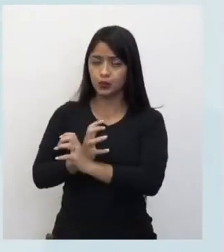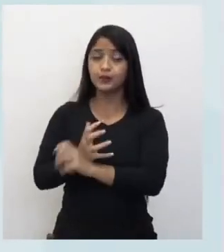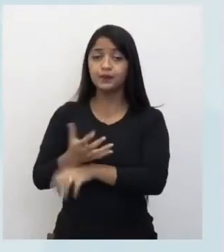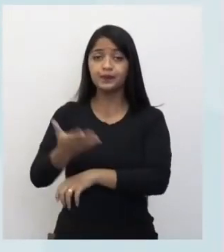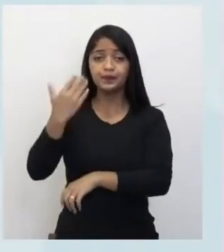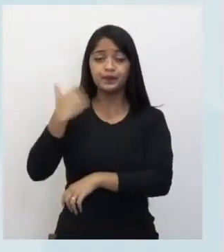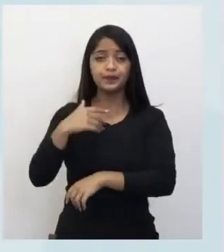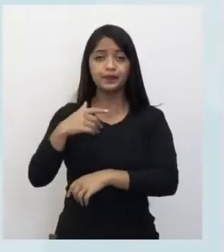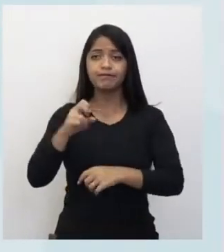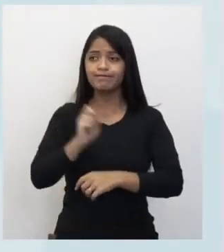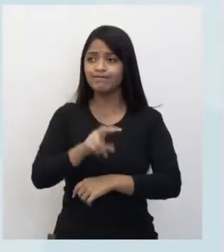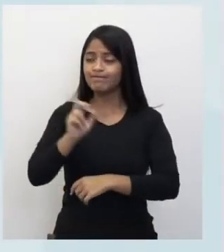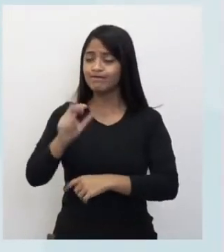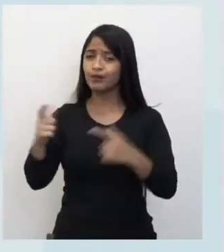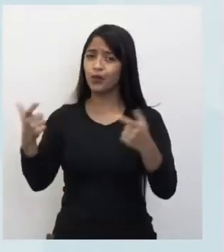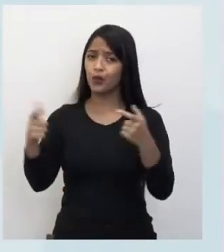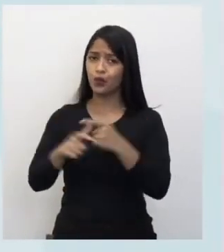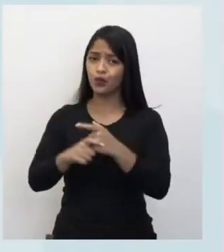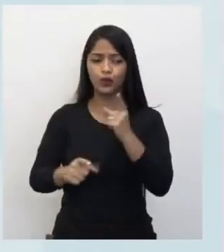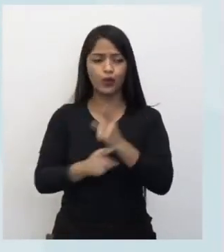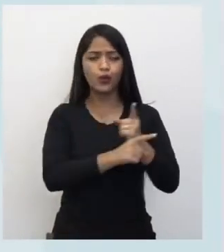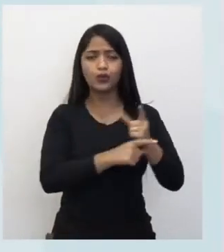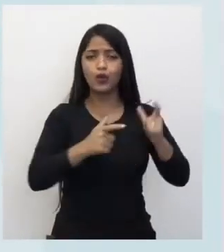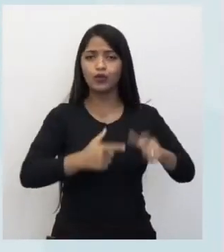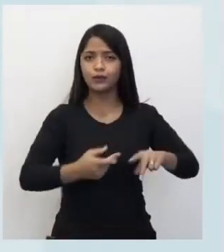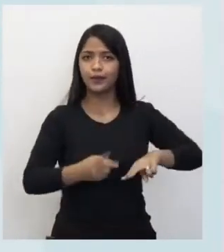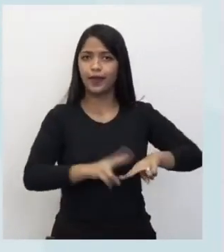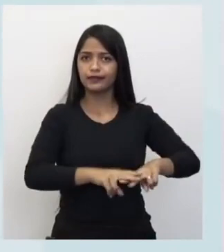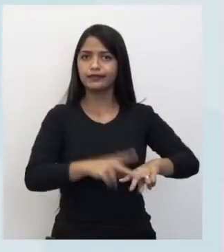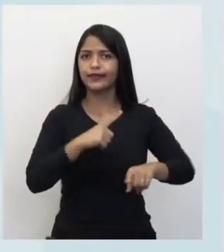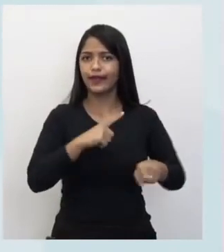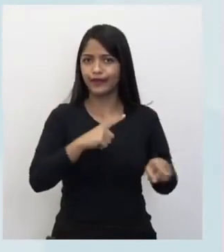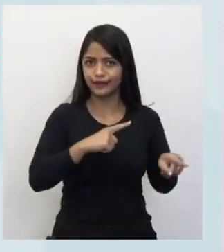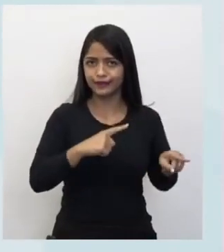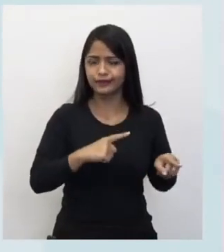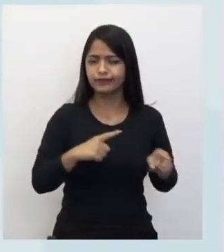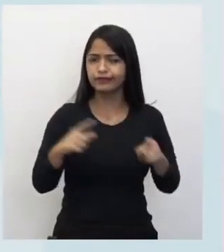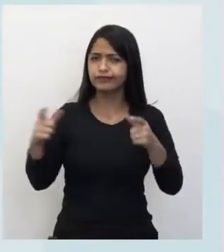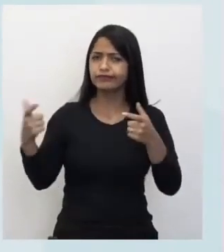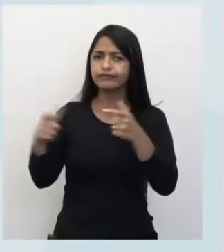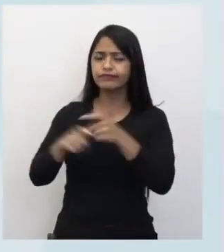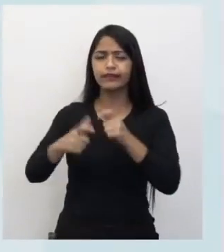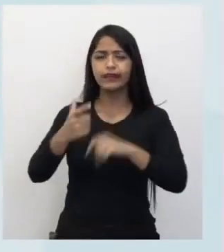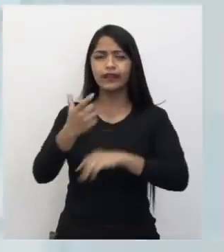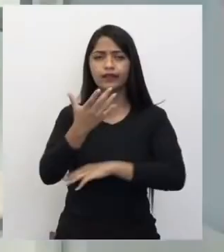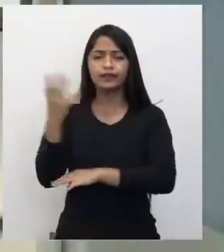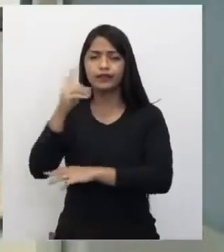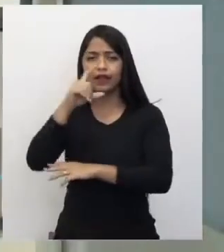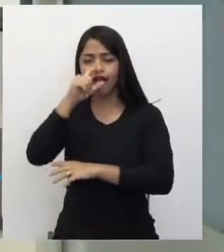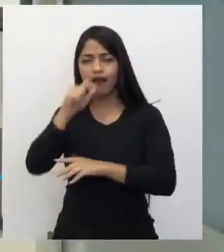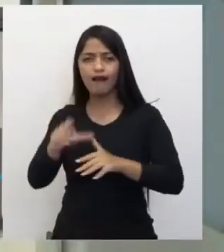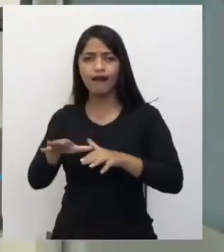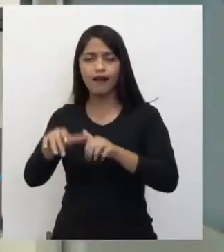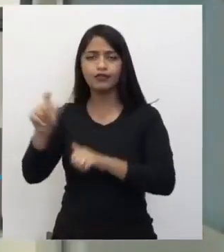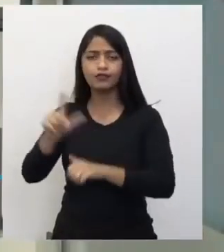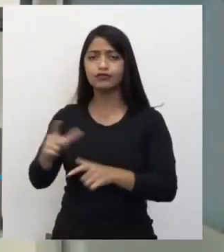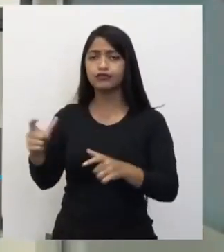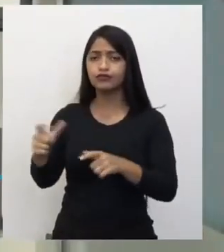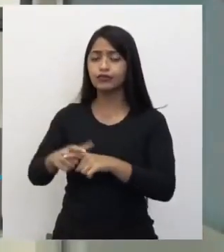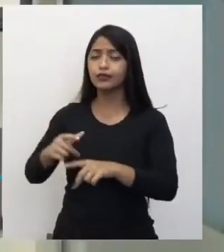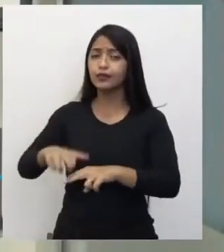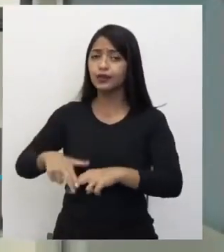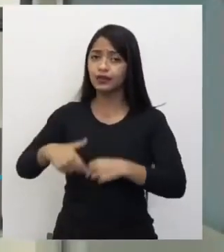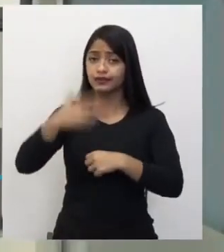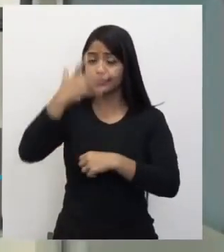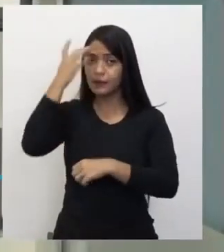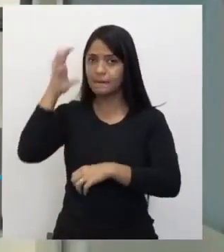cativeiros. As principais causas do declínio populacional foram a caça e comércio ilegal da espécie. Está nesse trecho, tá bom? Não vou